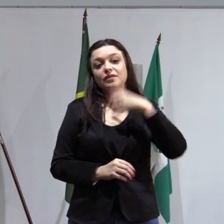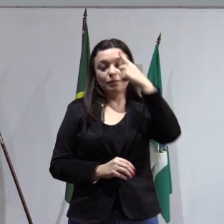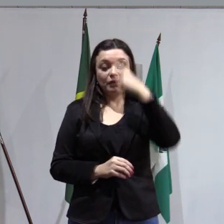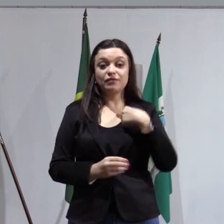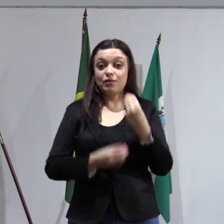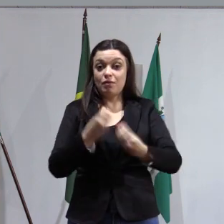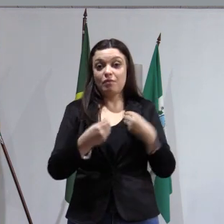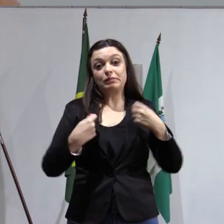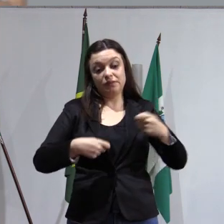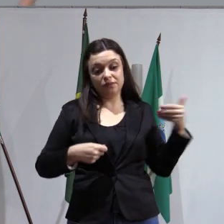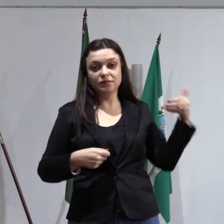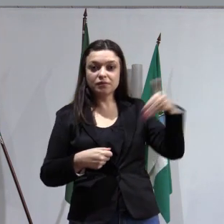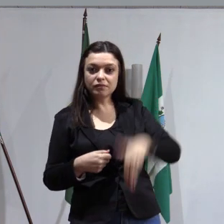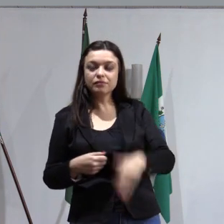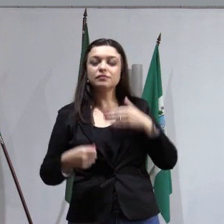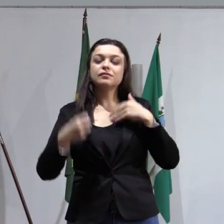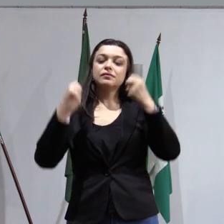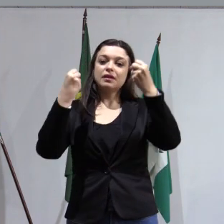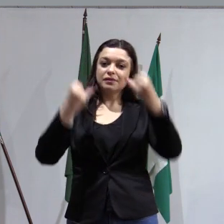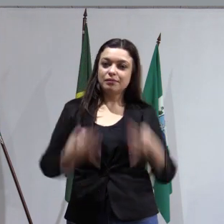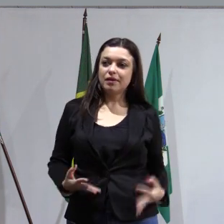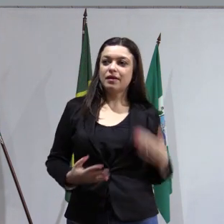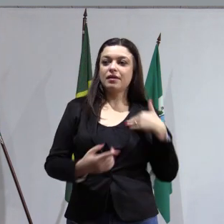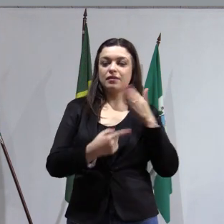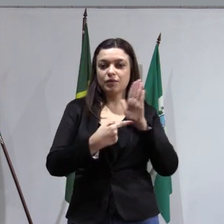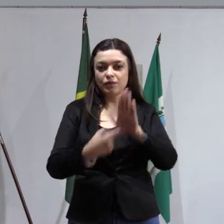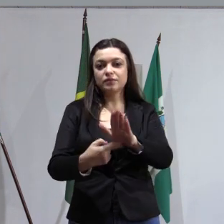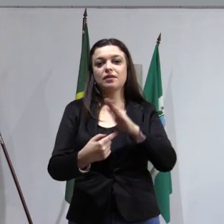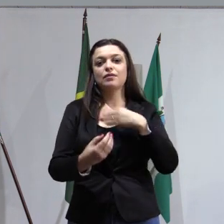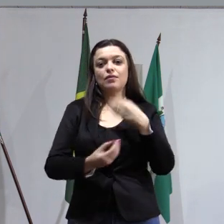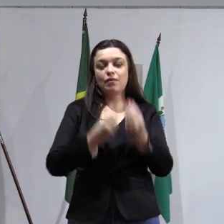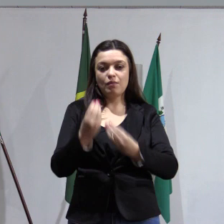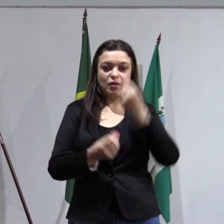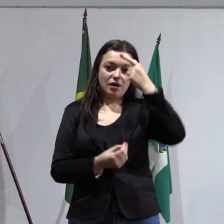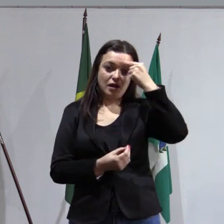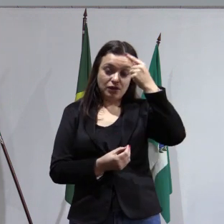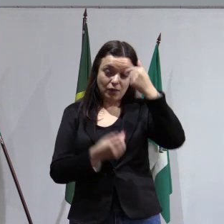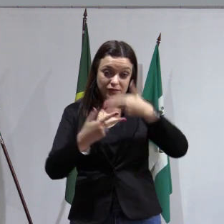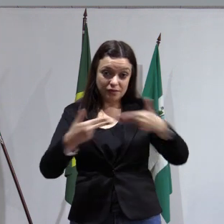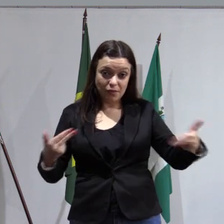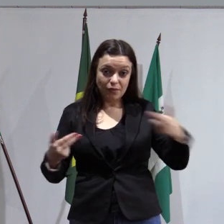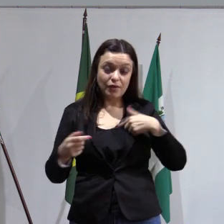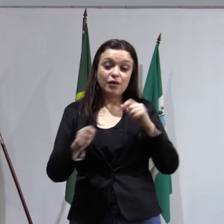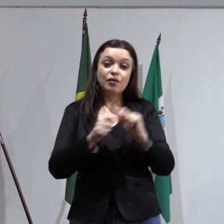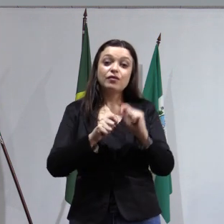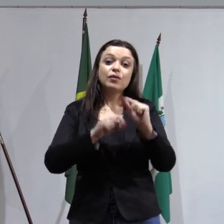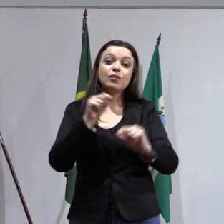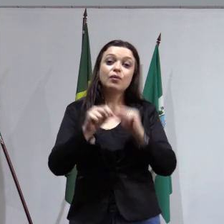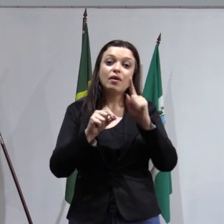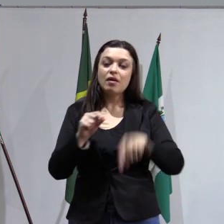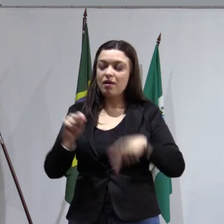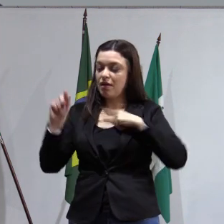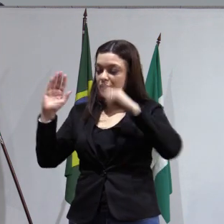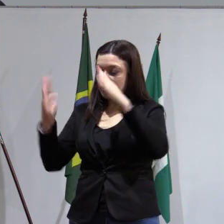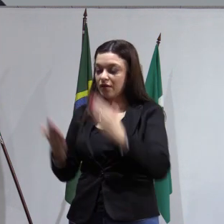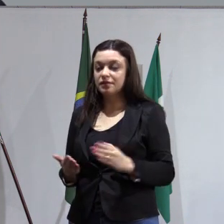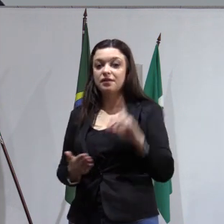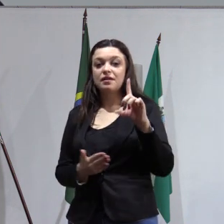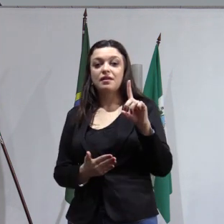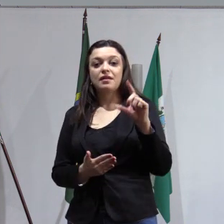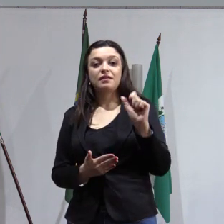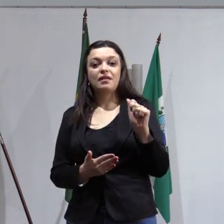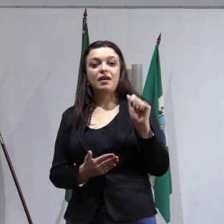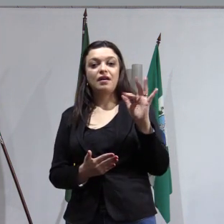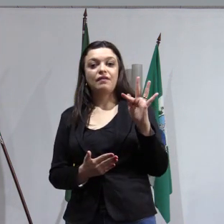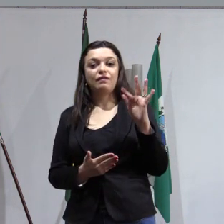aqui trazendo, compartilhando a contribuição da graduação, parti para a análise DAFO. Imagino que vários de vocês